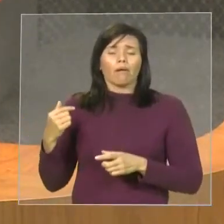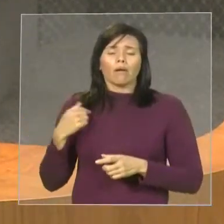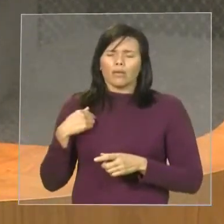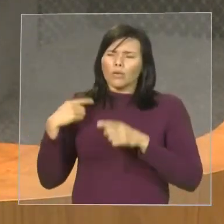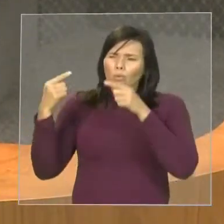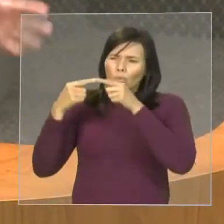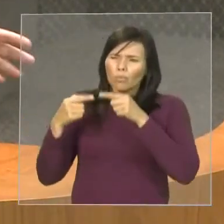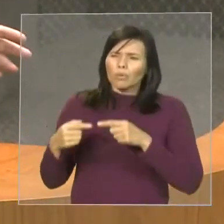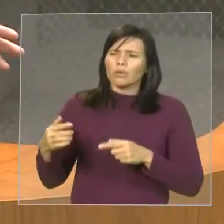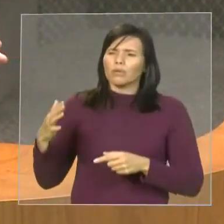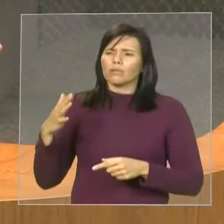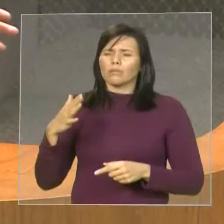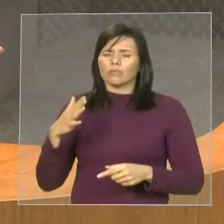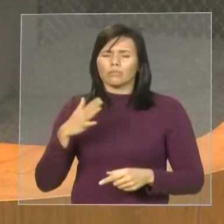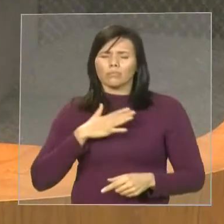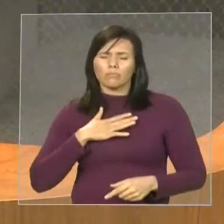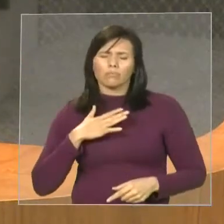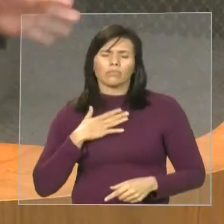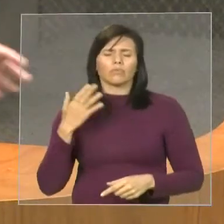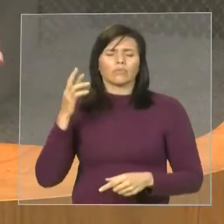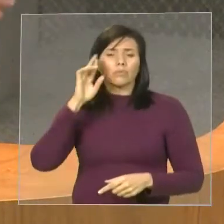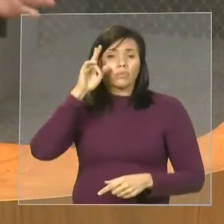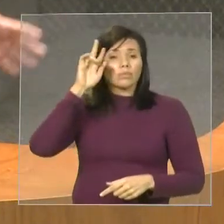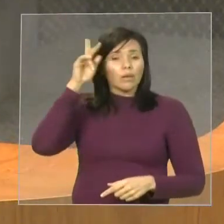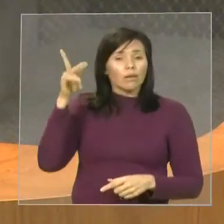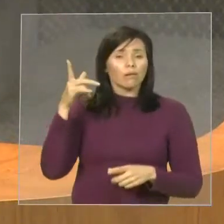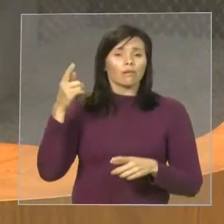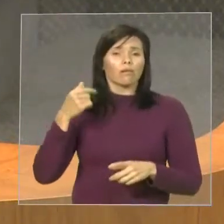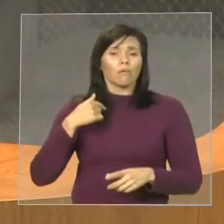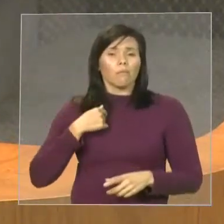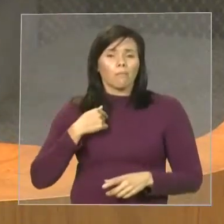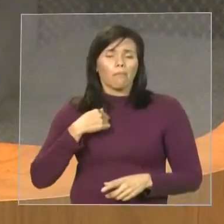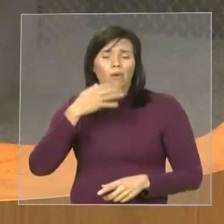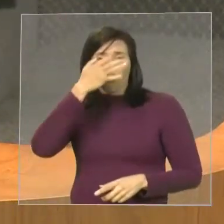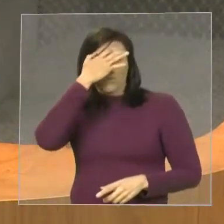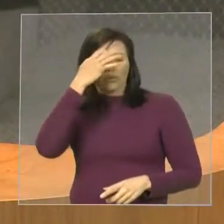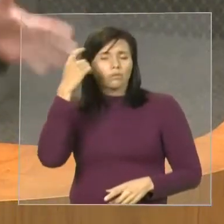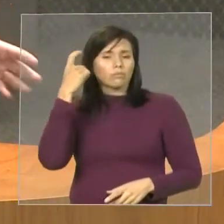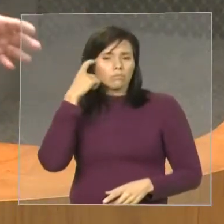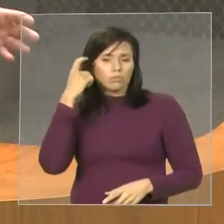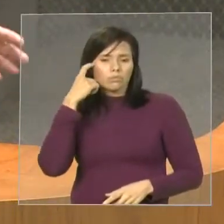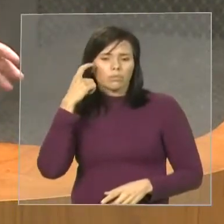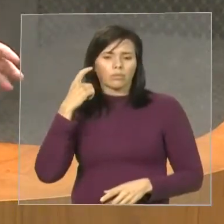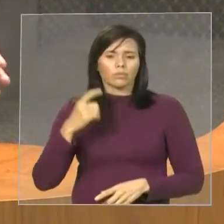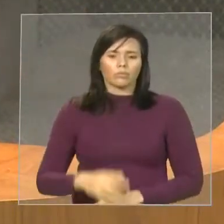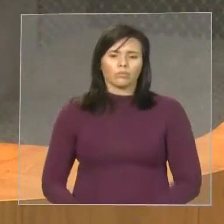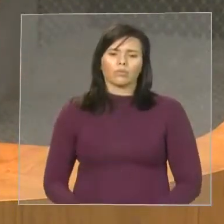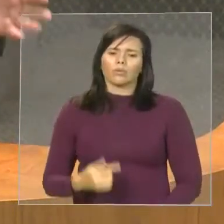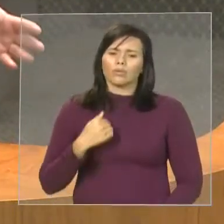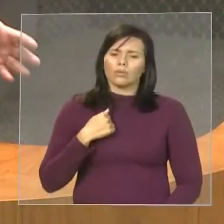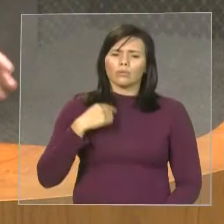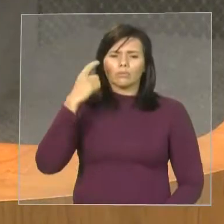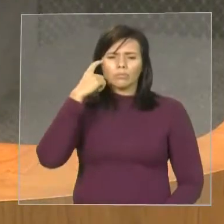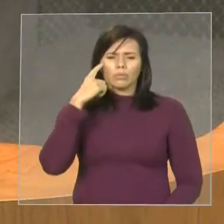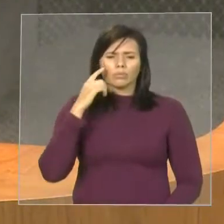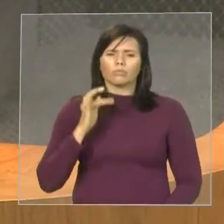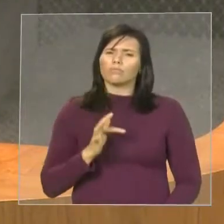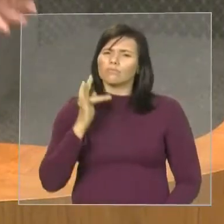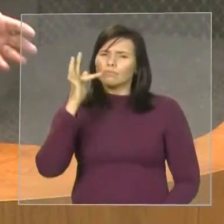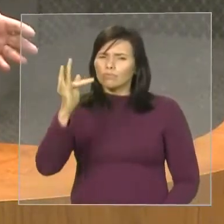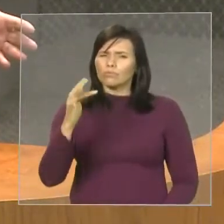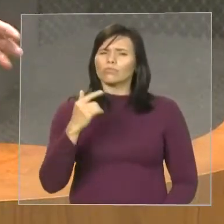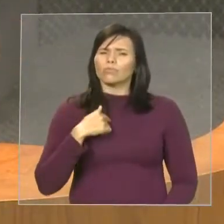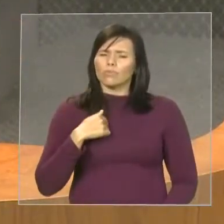só o momento certo para que não haja prejuízo na composição aqui nos blocos da casa, para eu anunciar o caminho